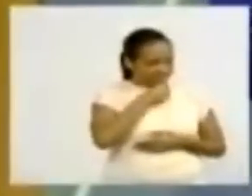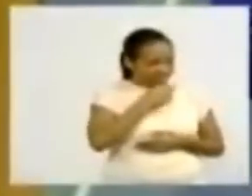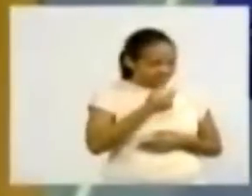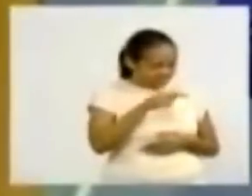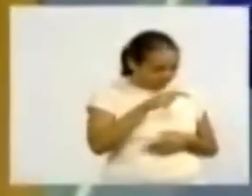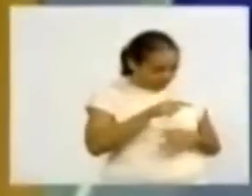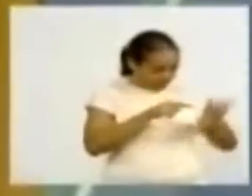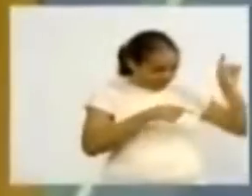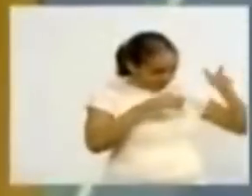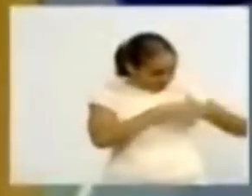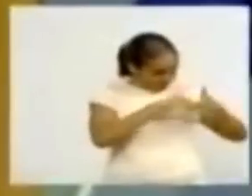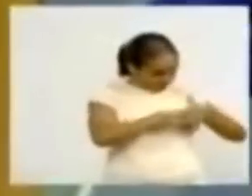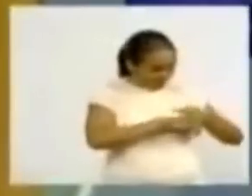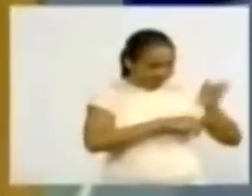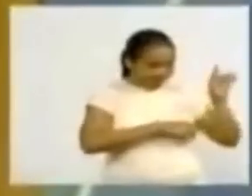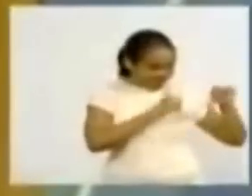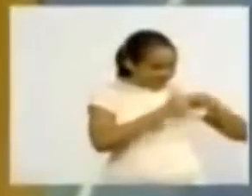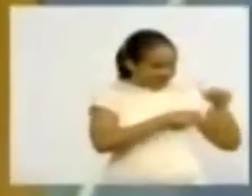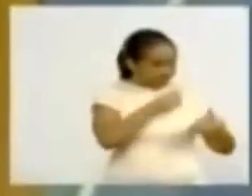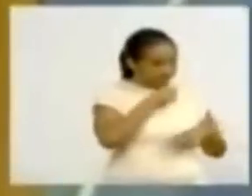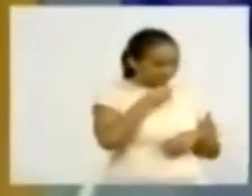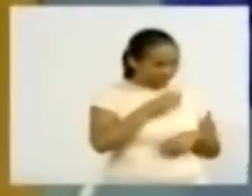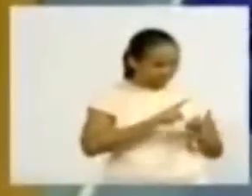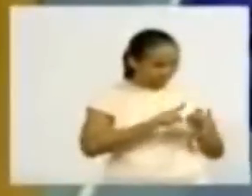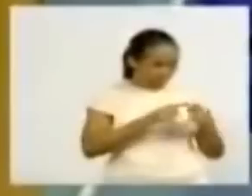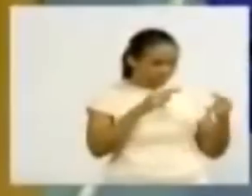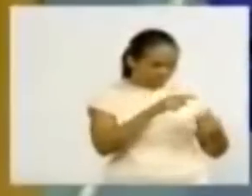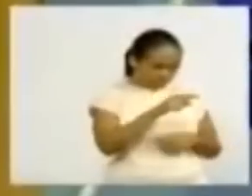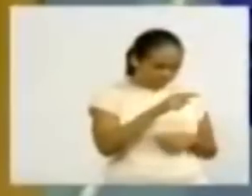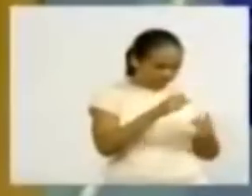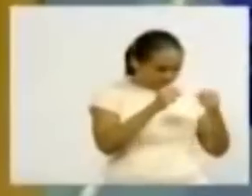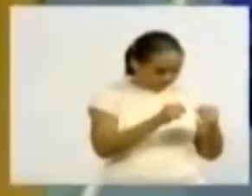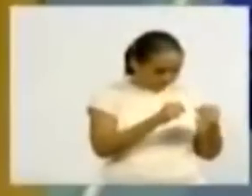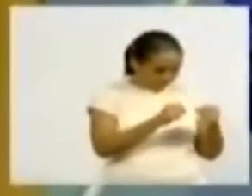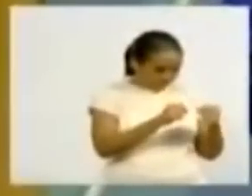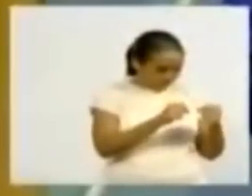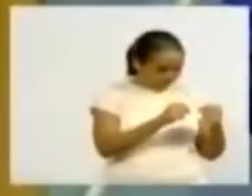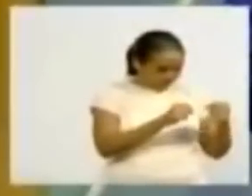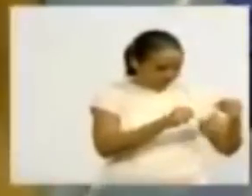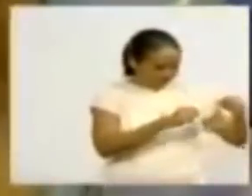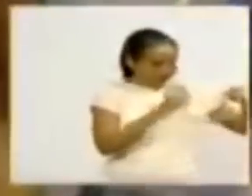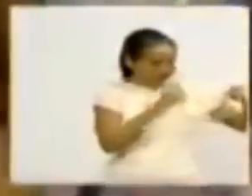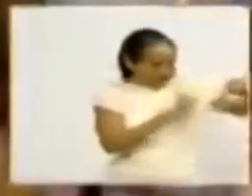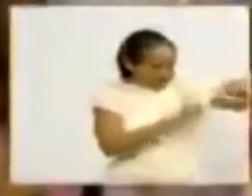Toma sempre. E a torneira está lá para você enchê-la novamente.